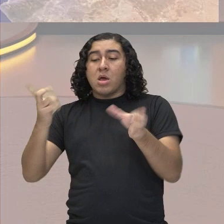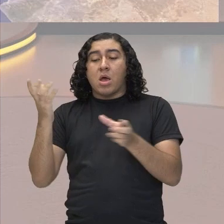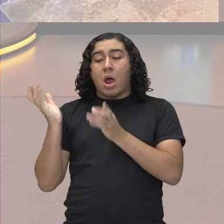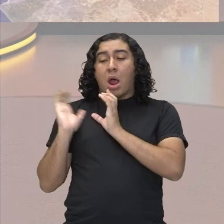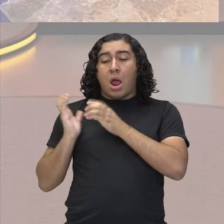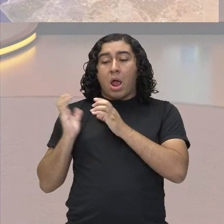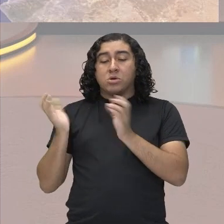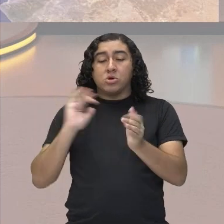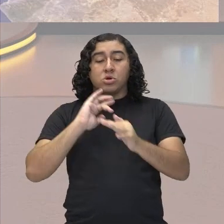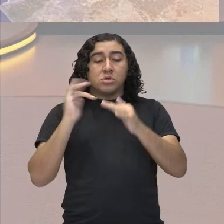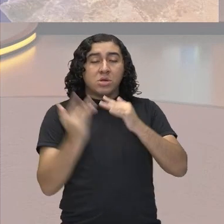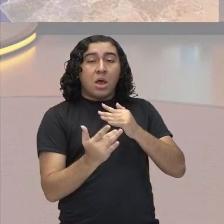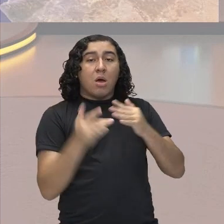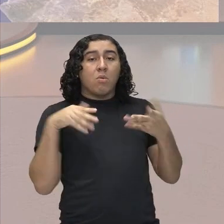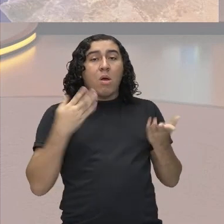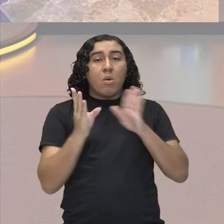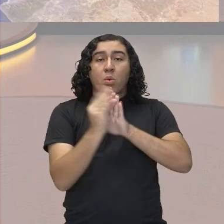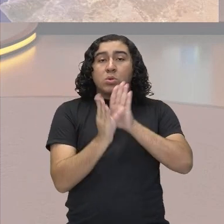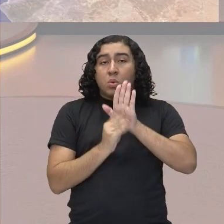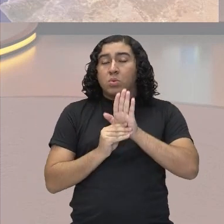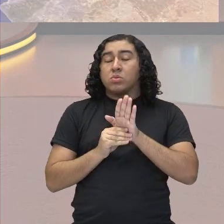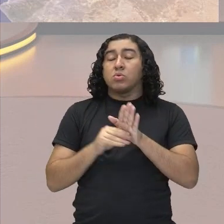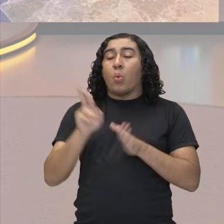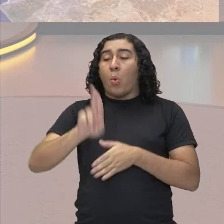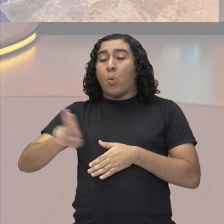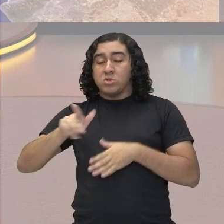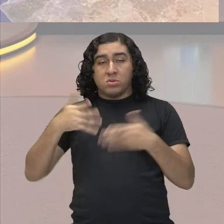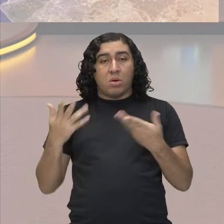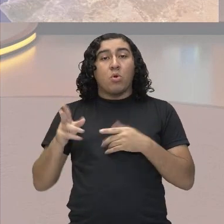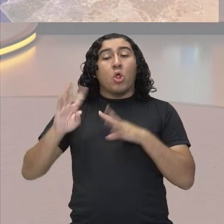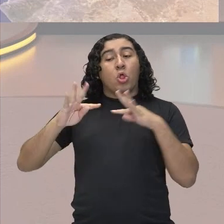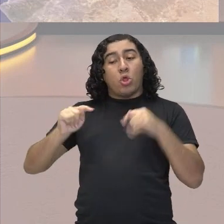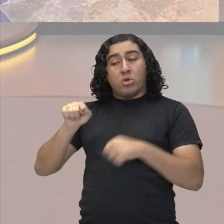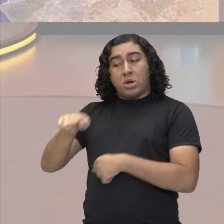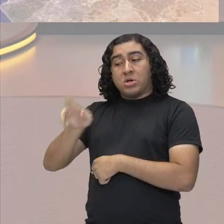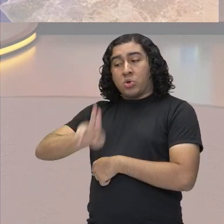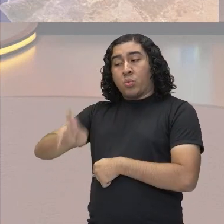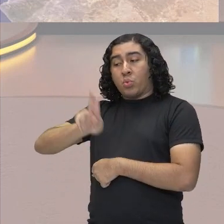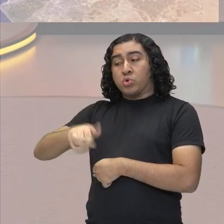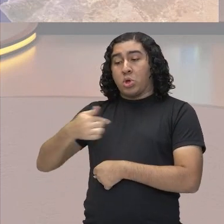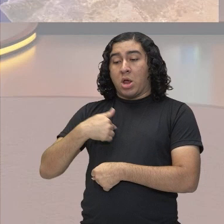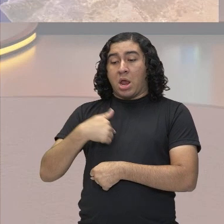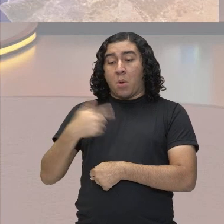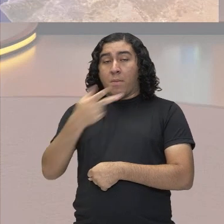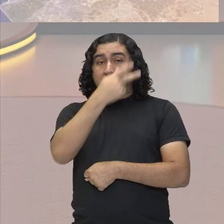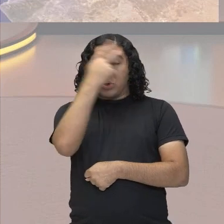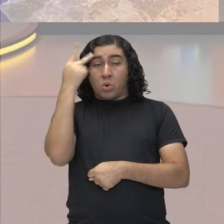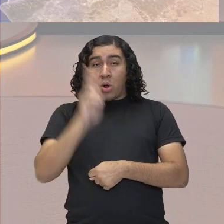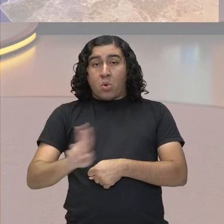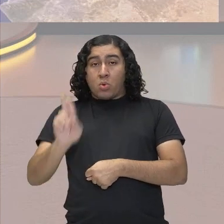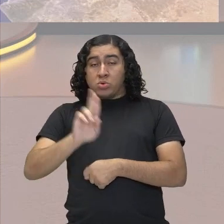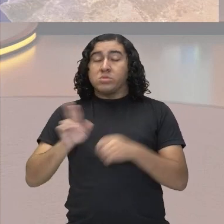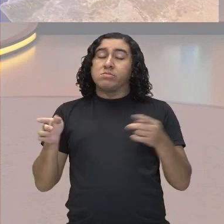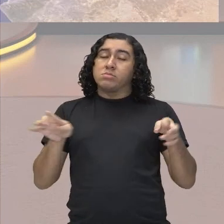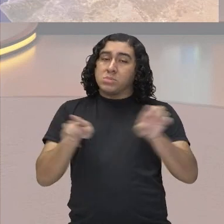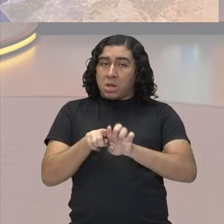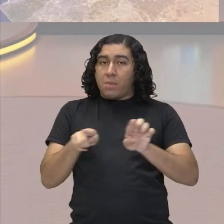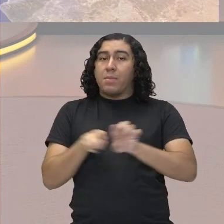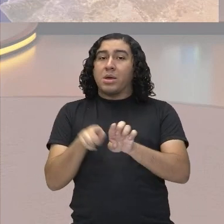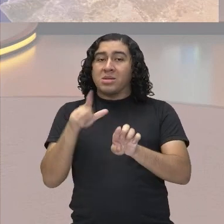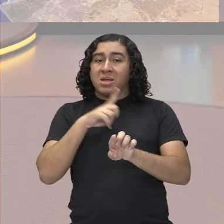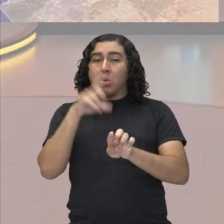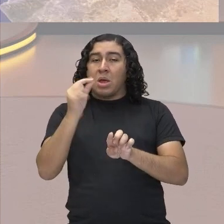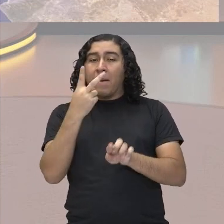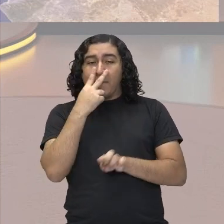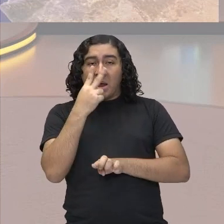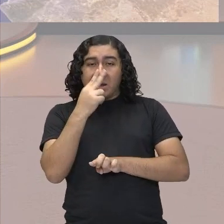redes sociais. Então, tudo isso daí, né? Aquilo que eu vou consumindo aí, também está perdendo